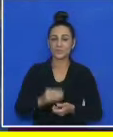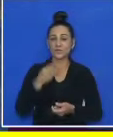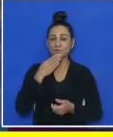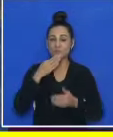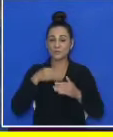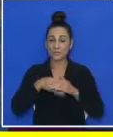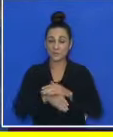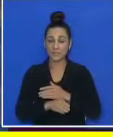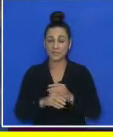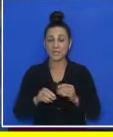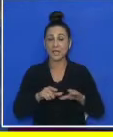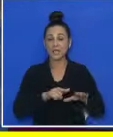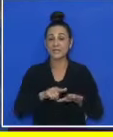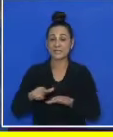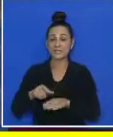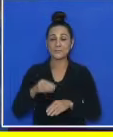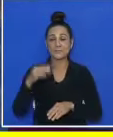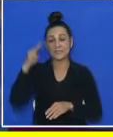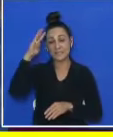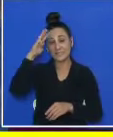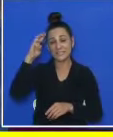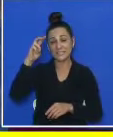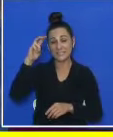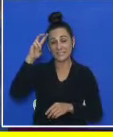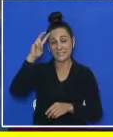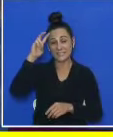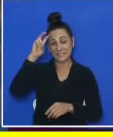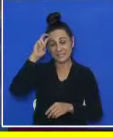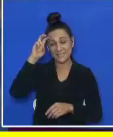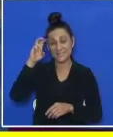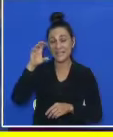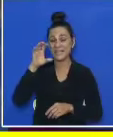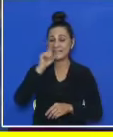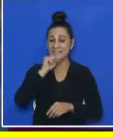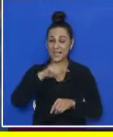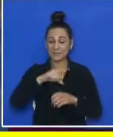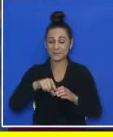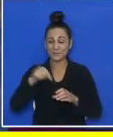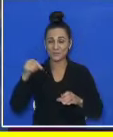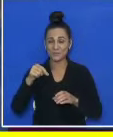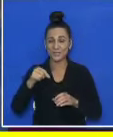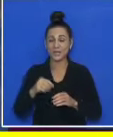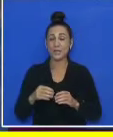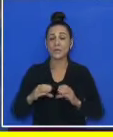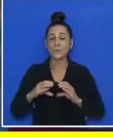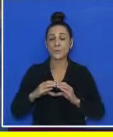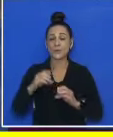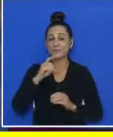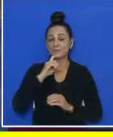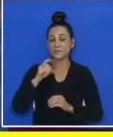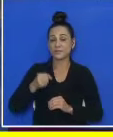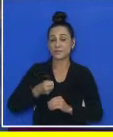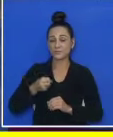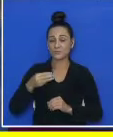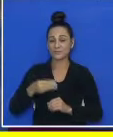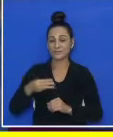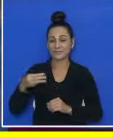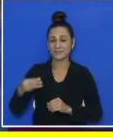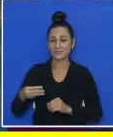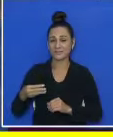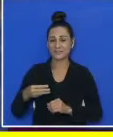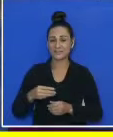Time Mania, com sorteios às terças, quintas e sábados. Bola verde, número 33. Verde,